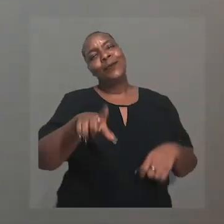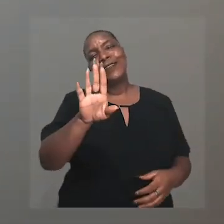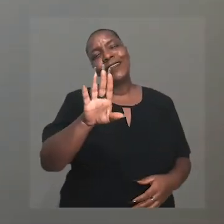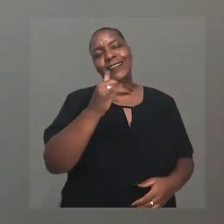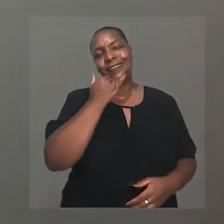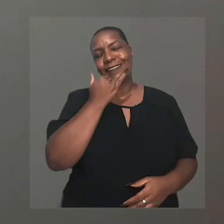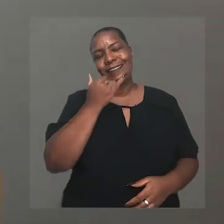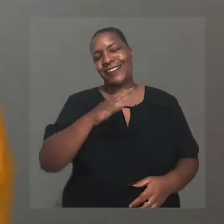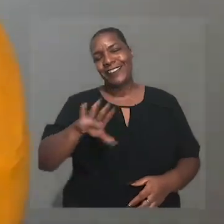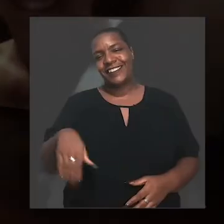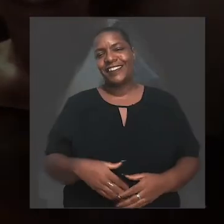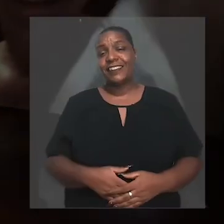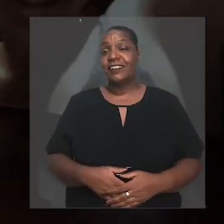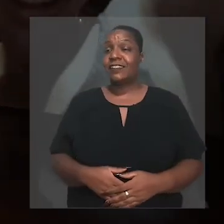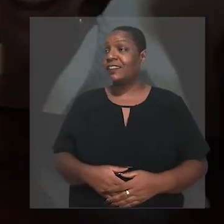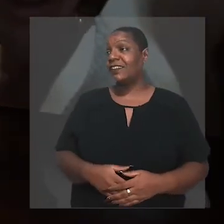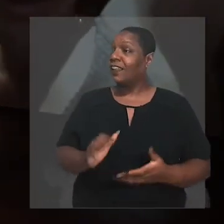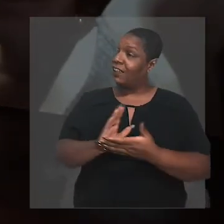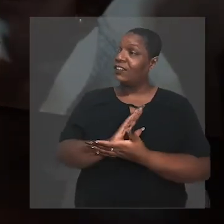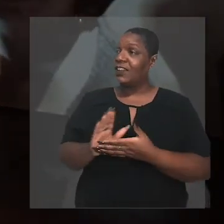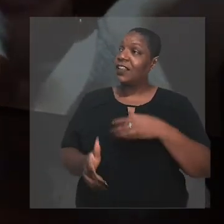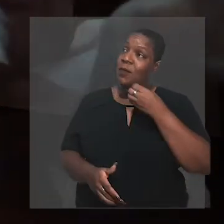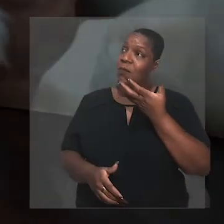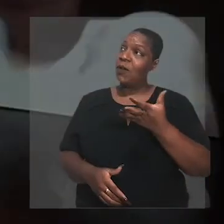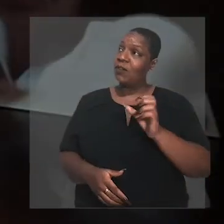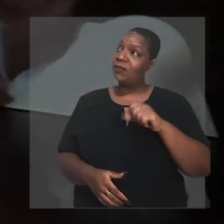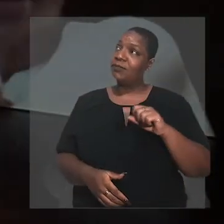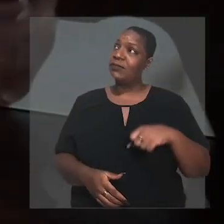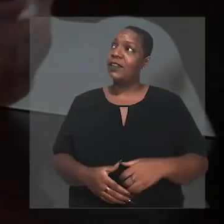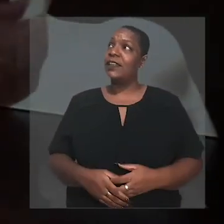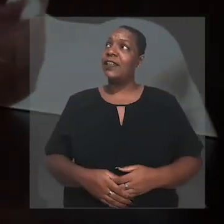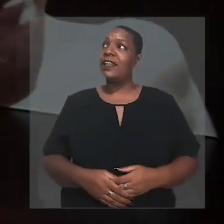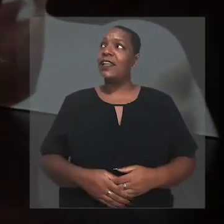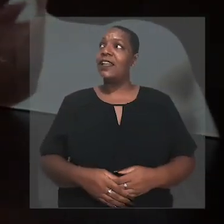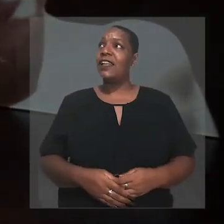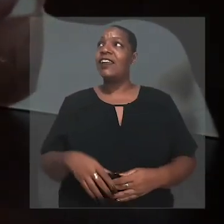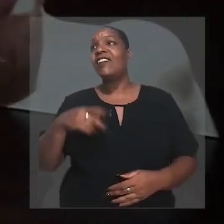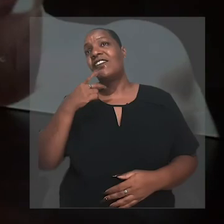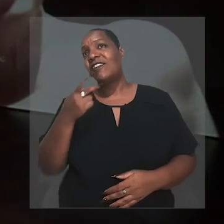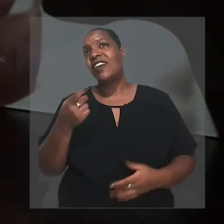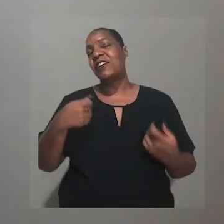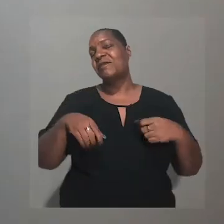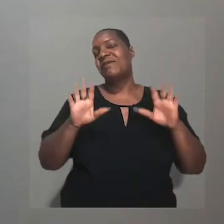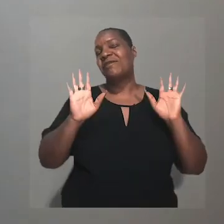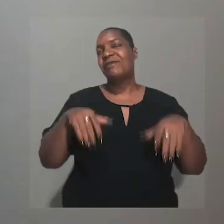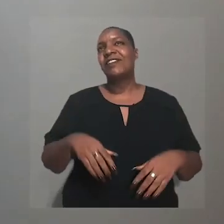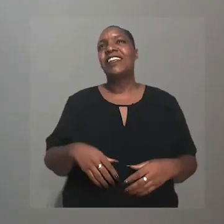Não precisa pedir desculpa. Às vezes é bom, né? Poder falar sem ninguém